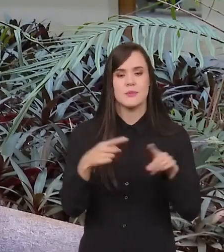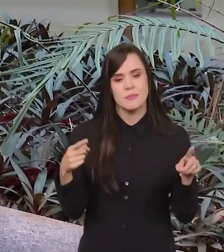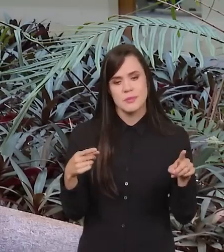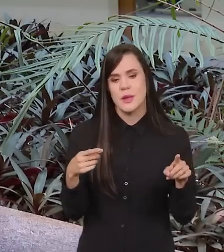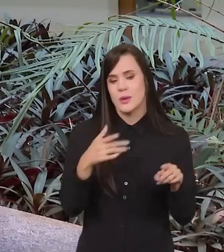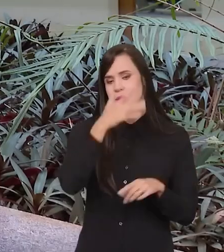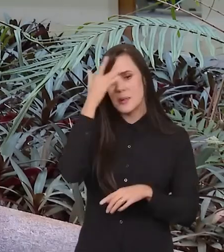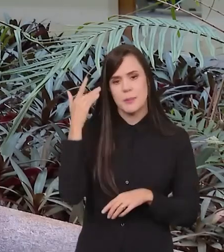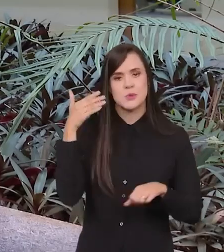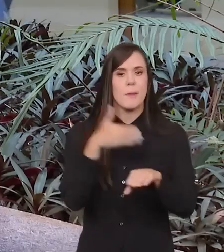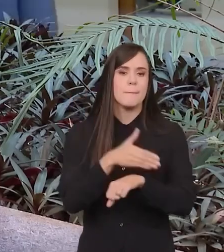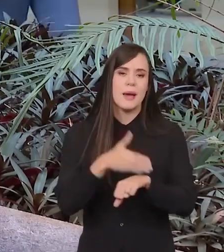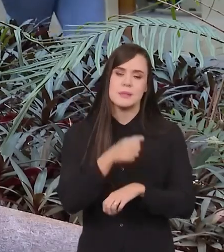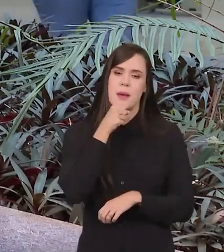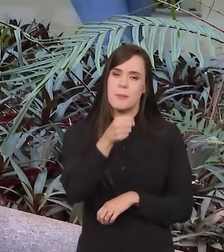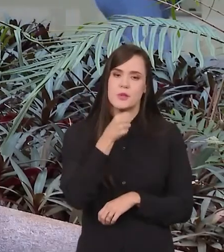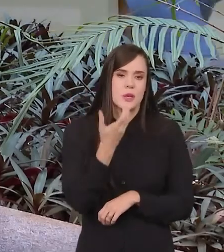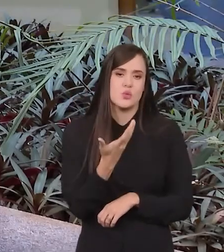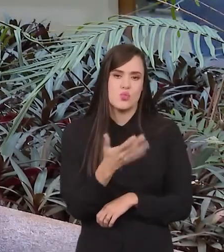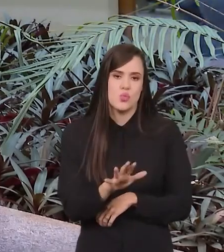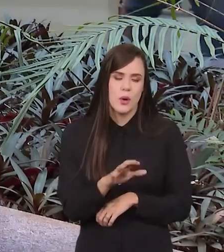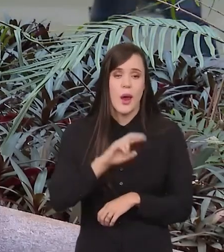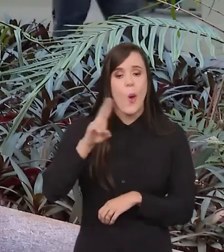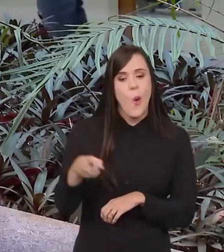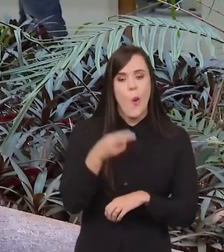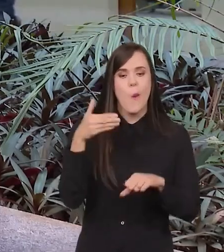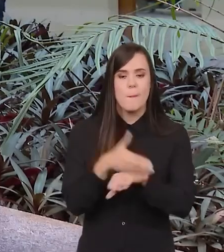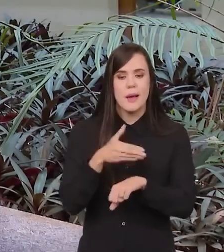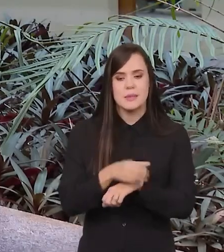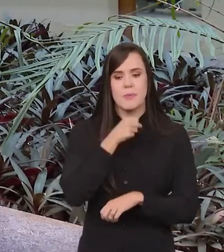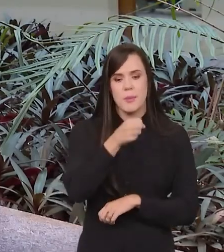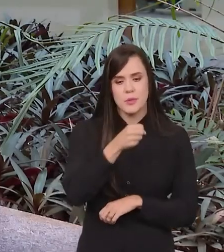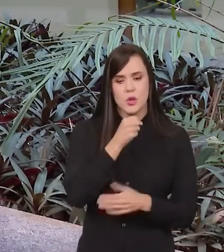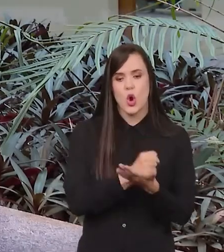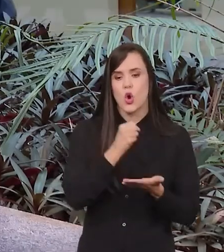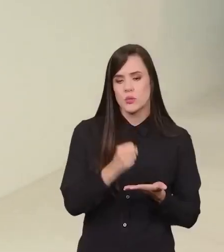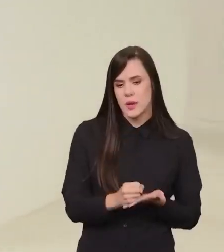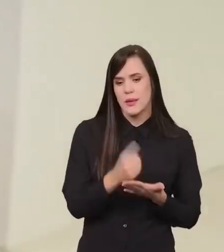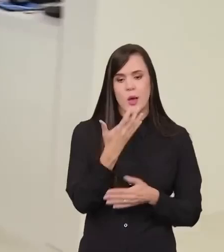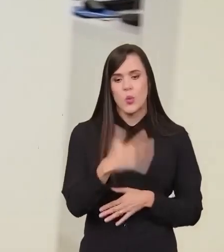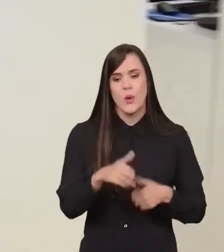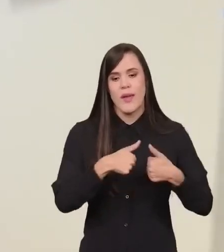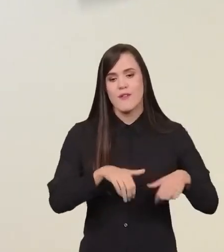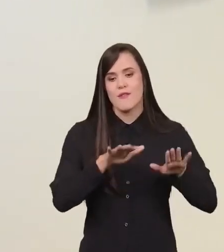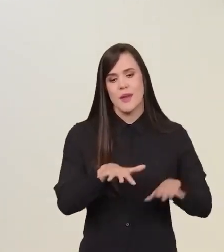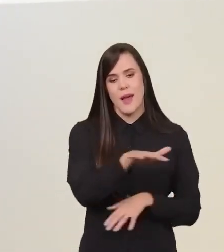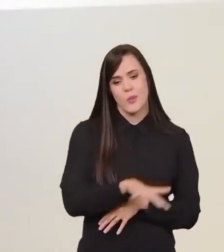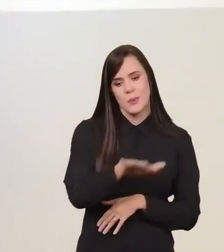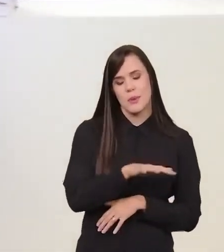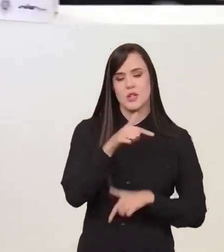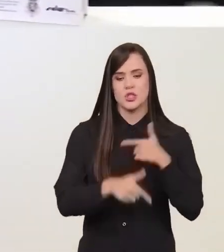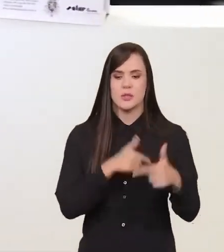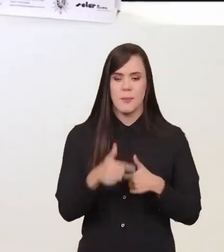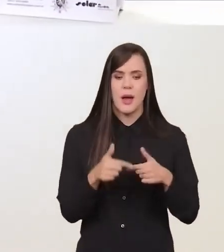querer, né, participar do processo seletivo, ou se for participante do processo seletivo e contratado, não vai querer permanecer nesse ambiente de trabalho.